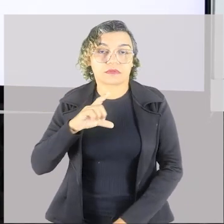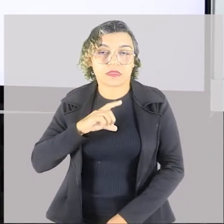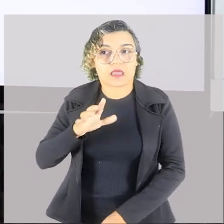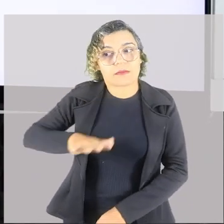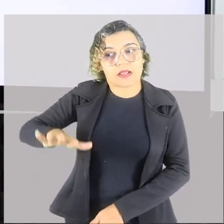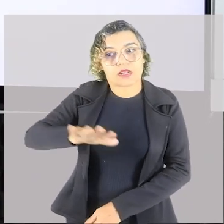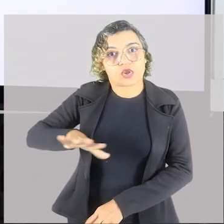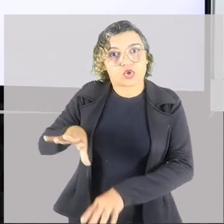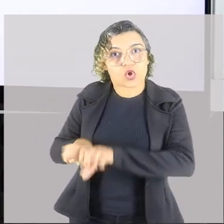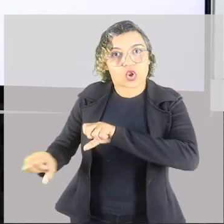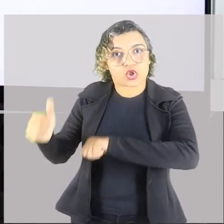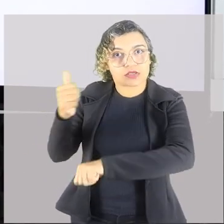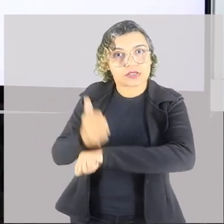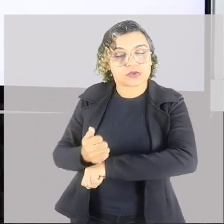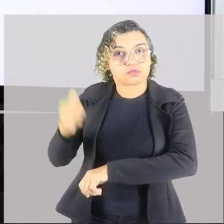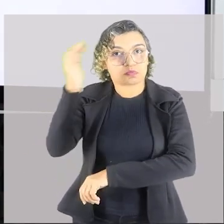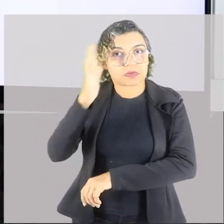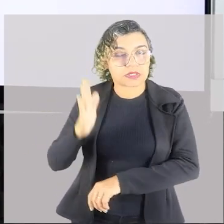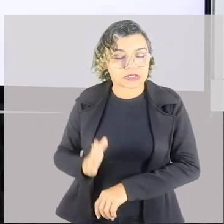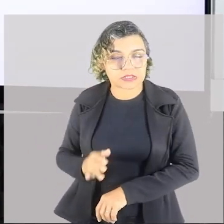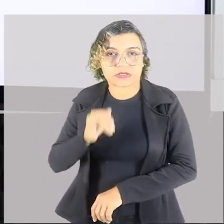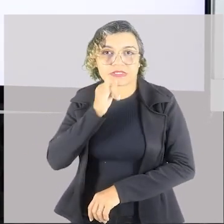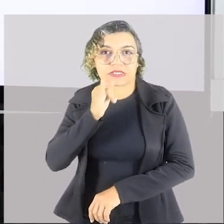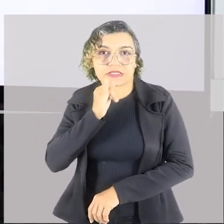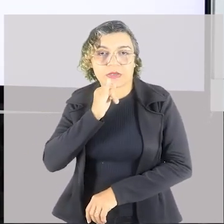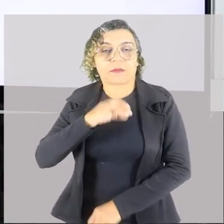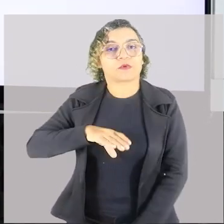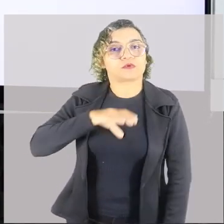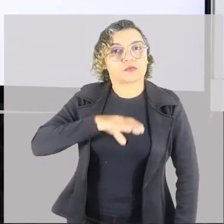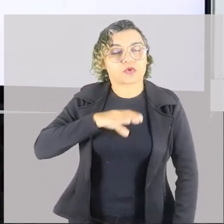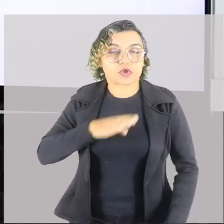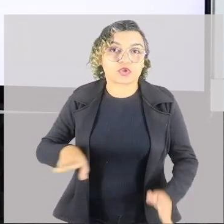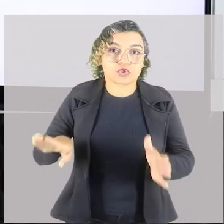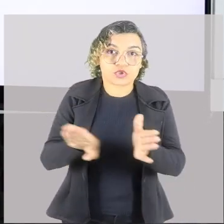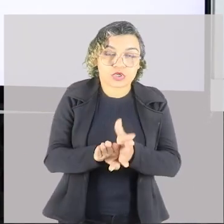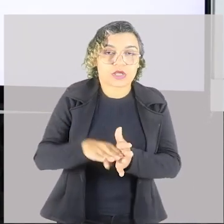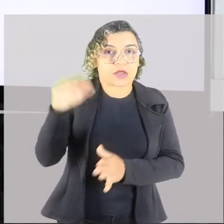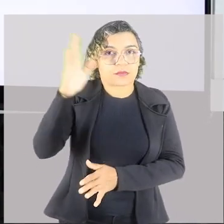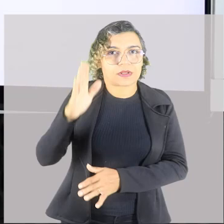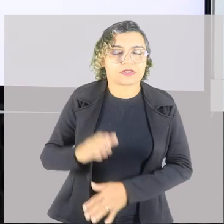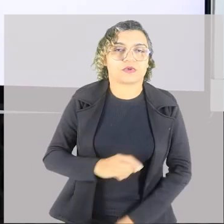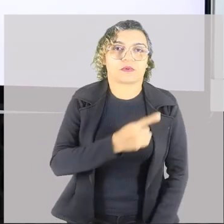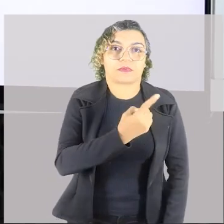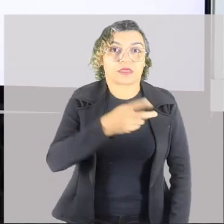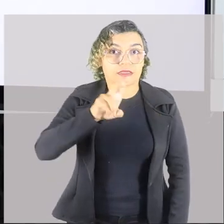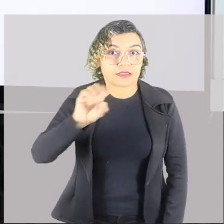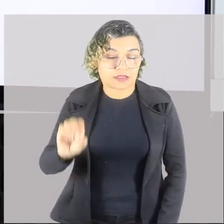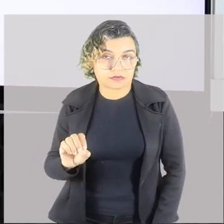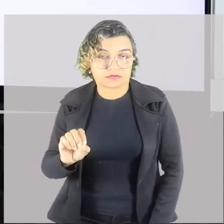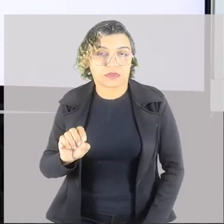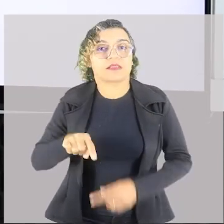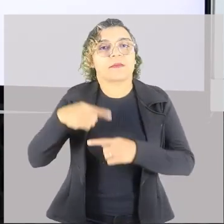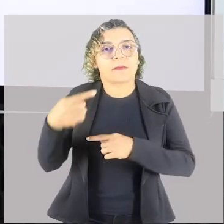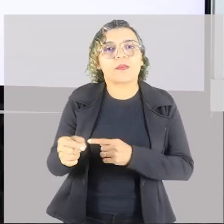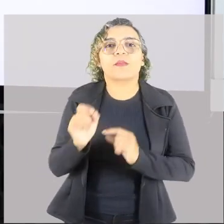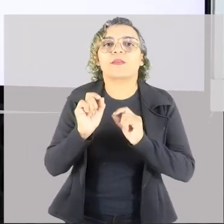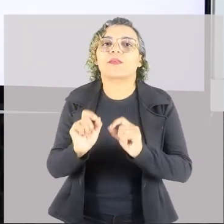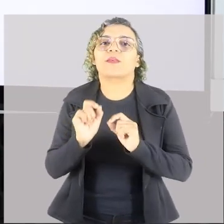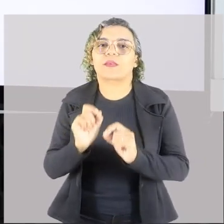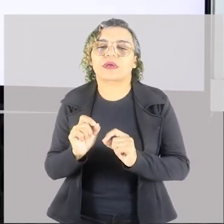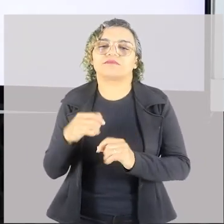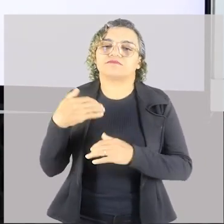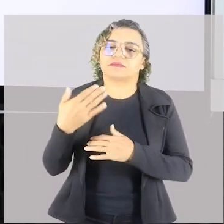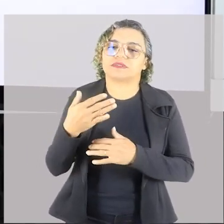colonização do Brasil, por exemplo, né? Os portugueses chegaram ao Brasil em 1500. Então, a partir de determinado momento, eles passaram